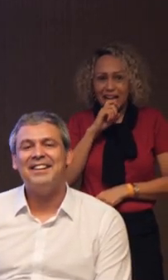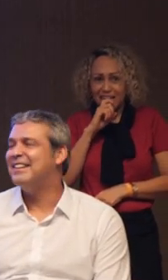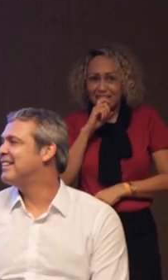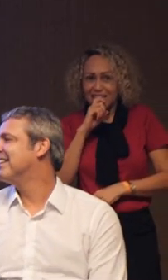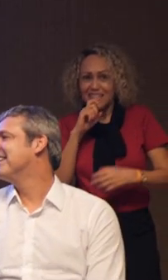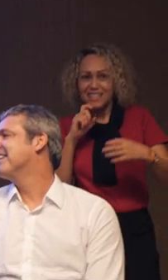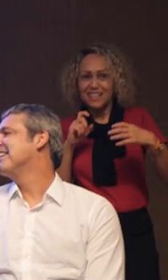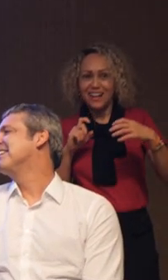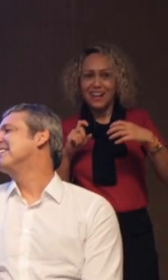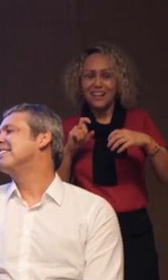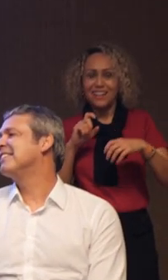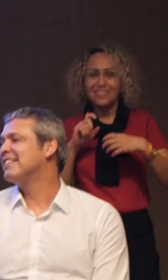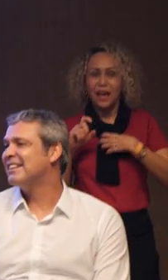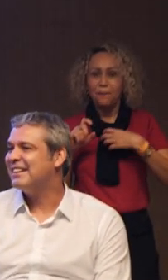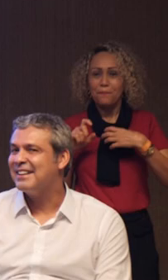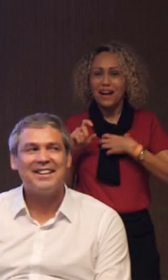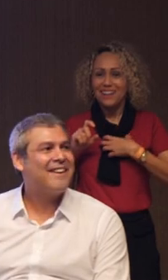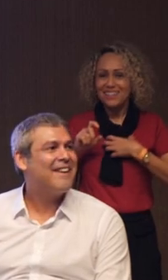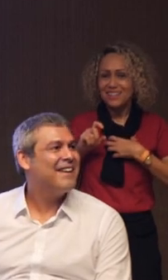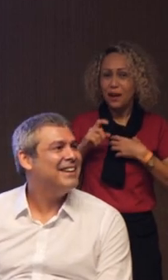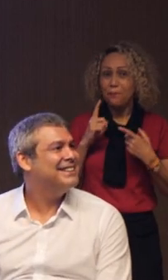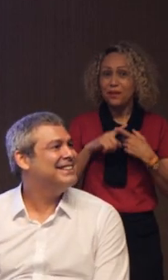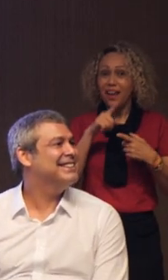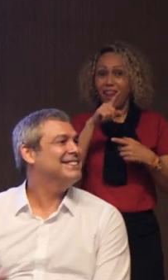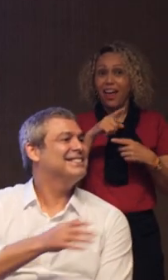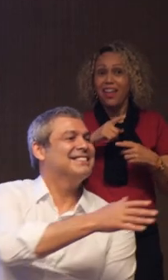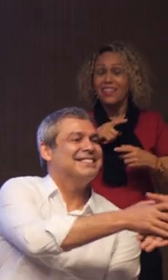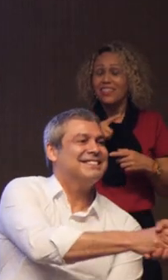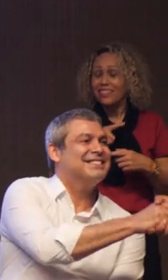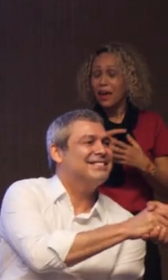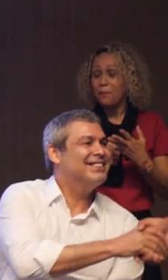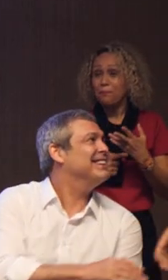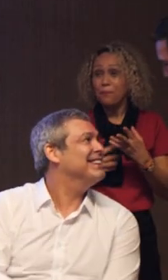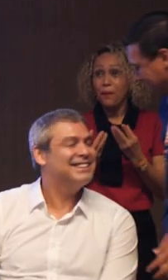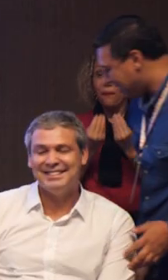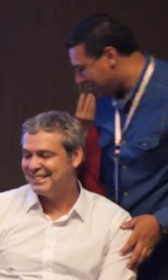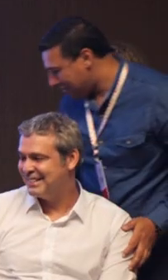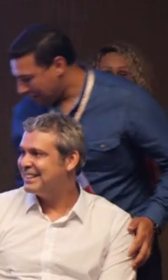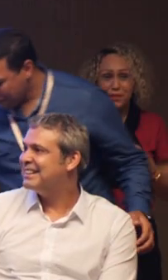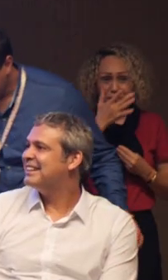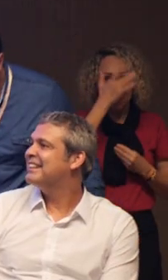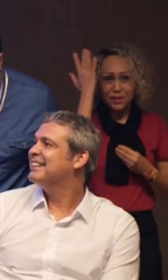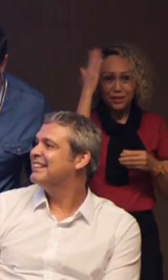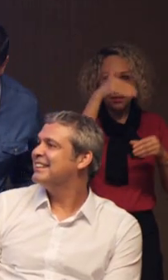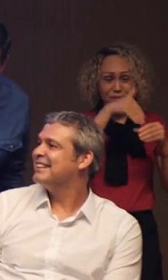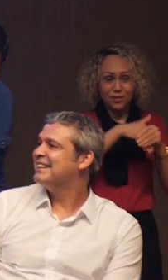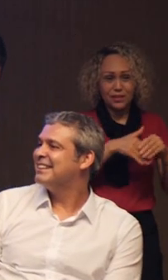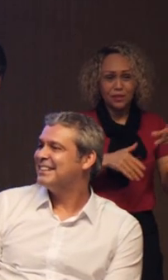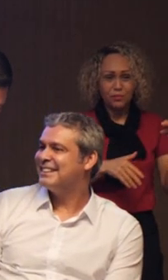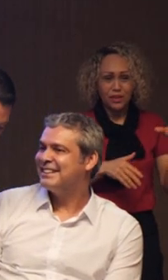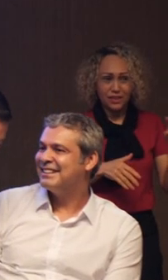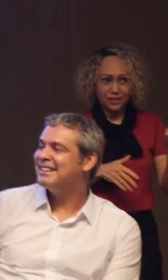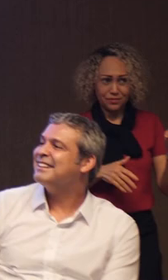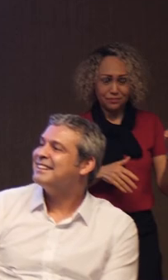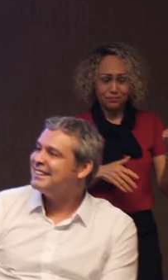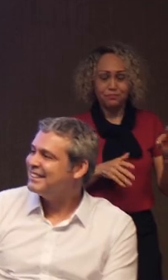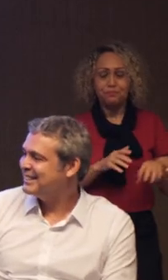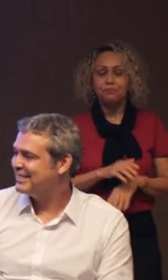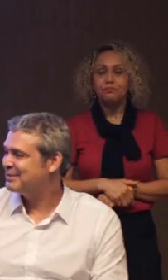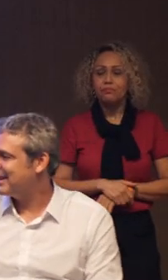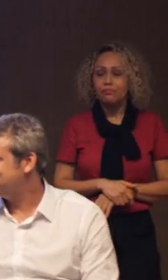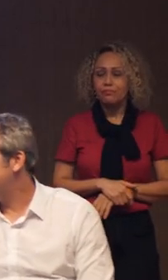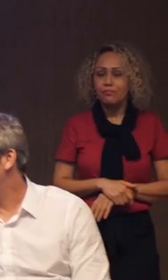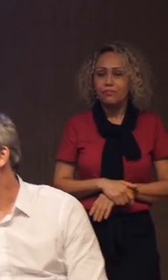alguns companheiros aqui, Ilhéus, que estão começando a falar um pouquinho sobre a conjuntura. Como isso aqui, ó, a pauta é a pauta da